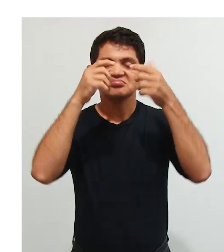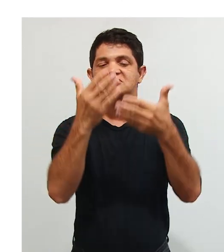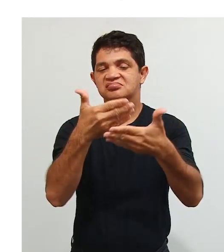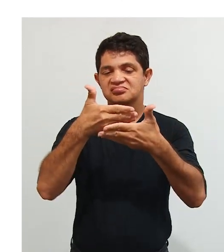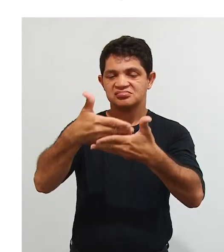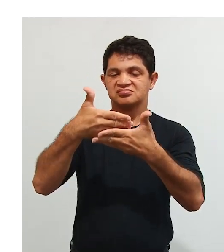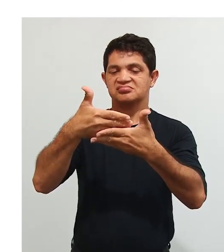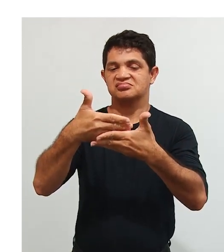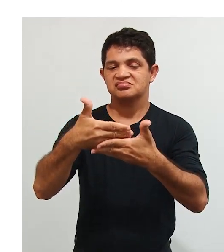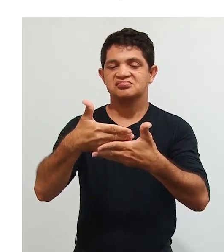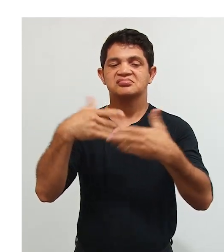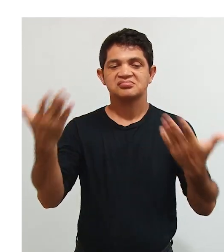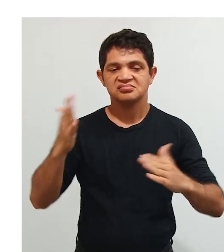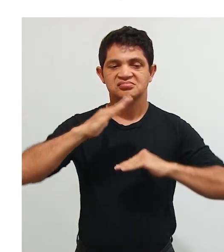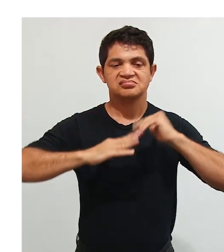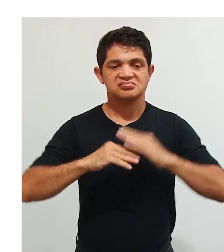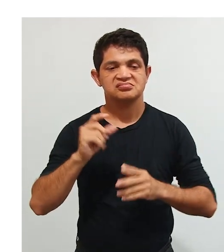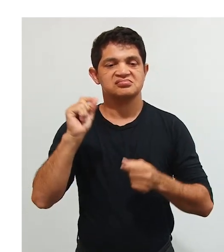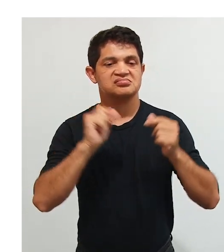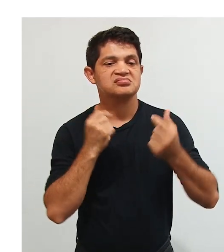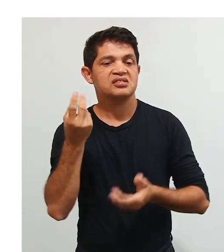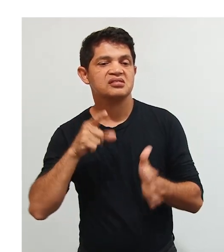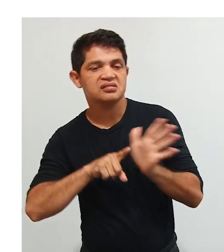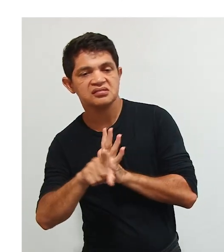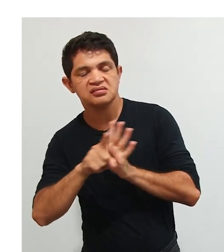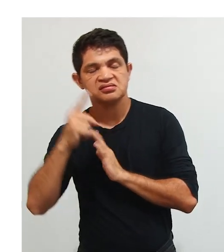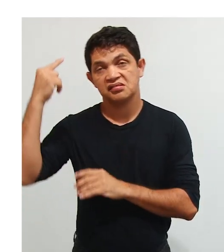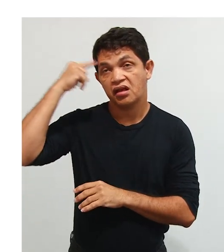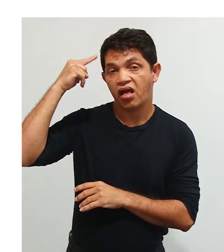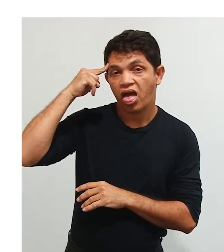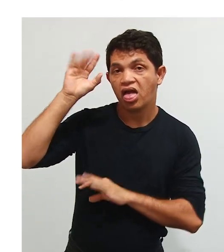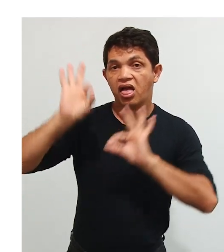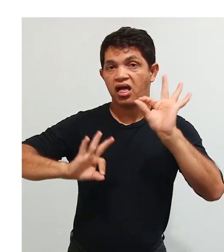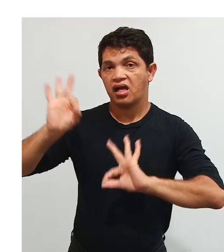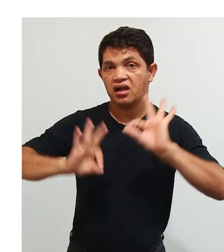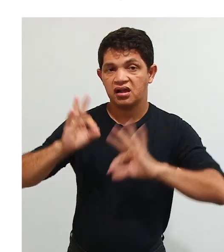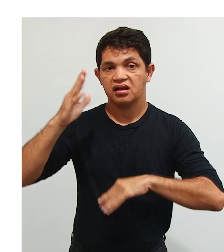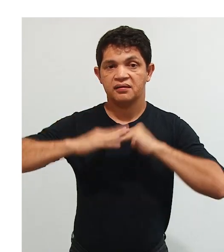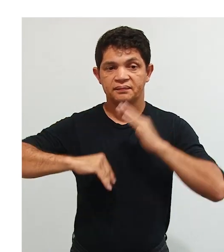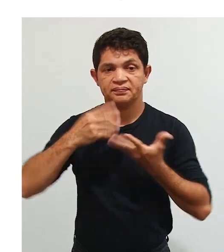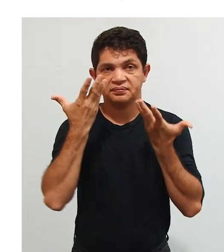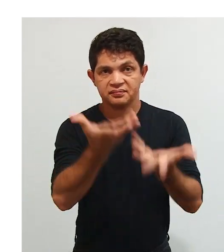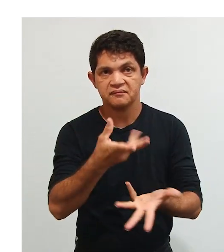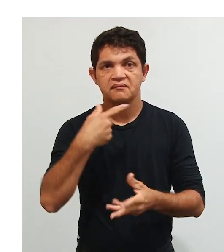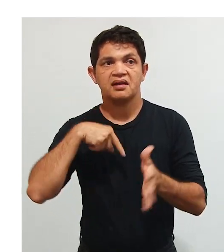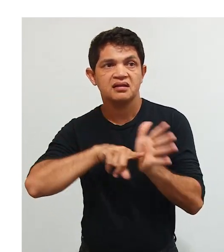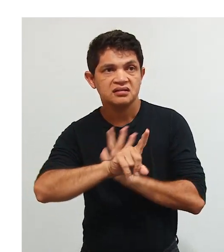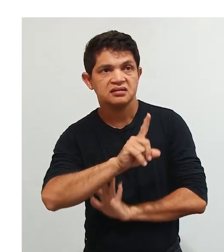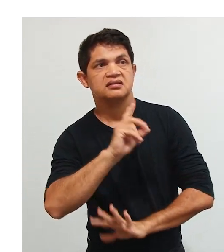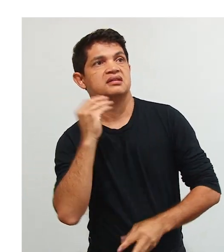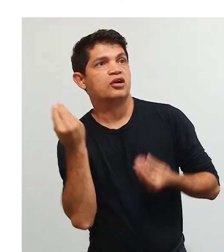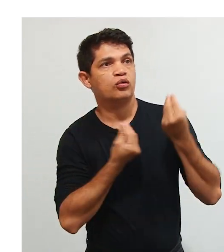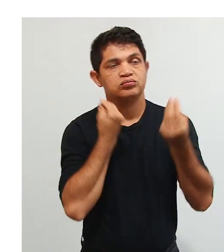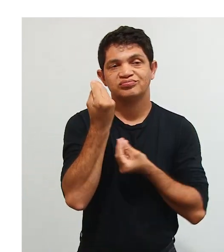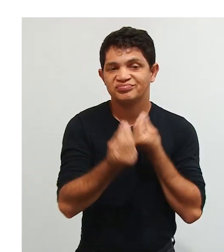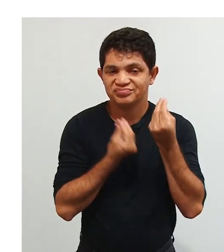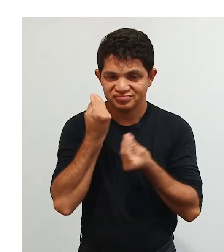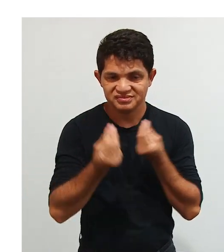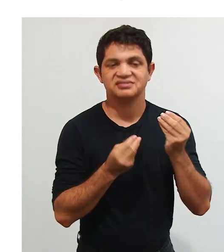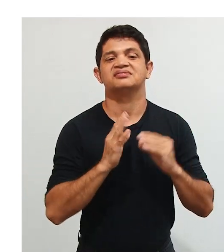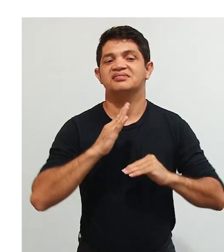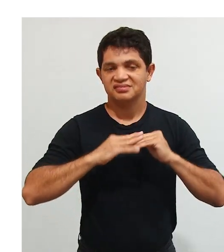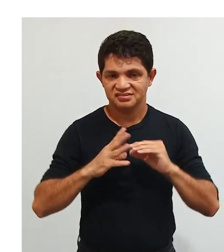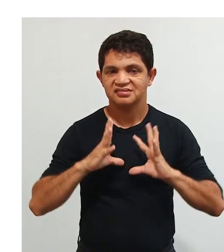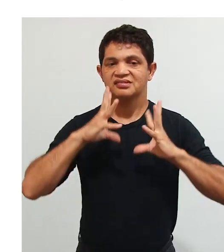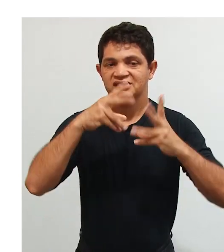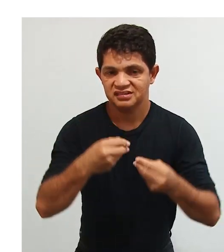tudo bem, não é nada mal, mas não é todo dia que a gente quer sair, e os dois achando ruim de estar naquela programação, faltou que